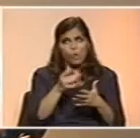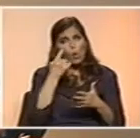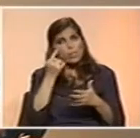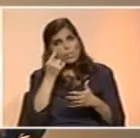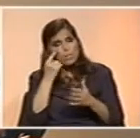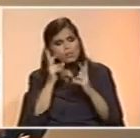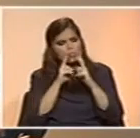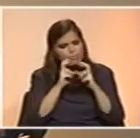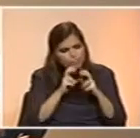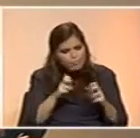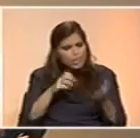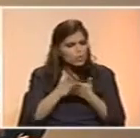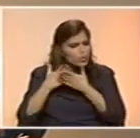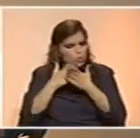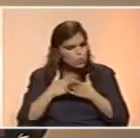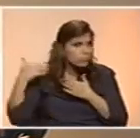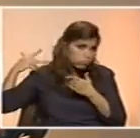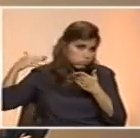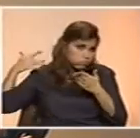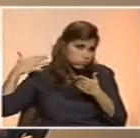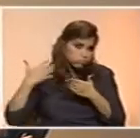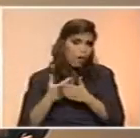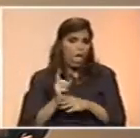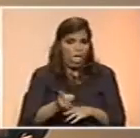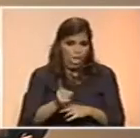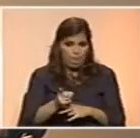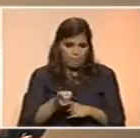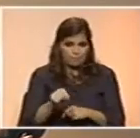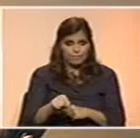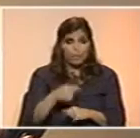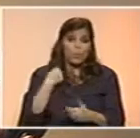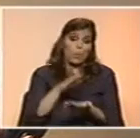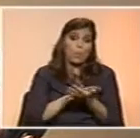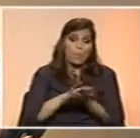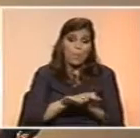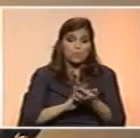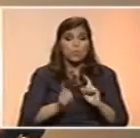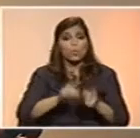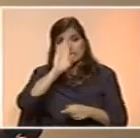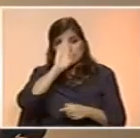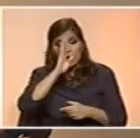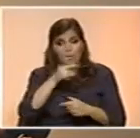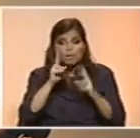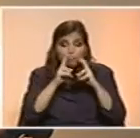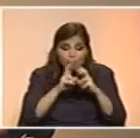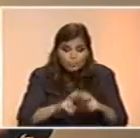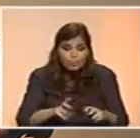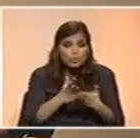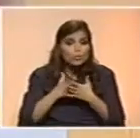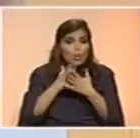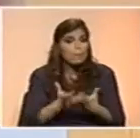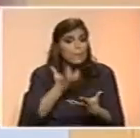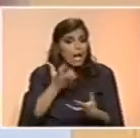mais estudos. E portanto tenho que me basear naquilo que sei e que está mais estudado. Uhum.